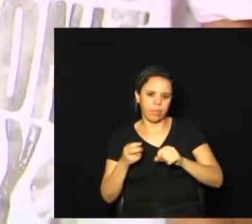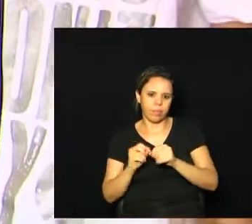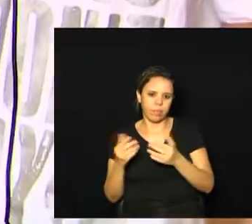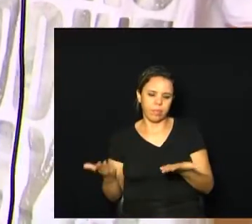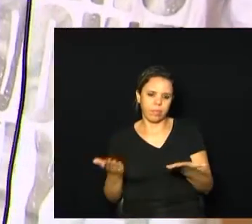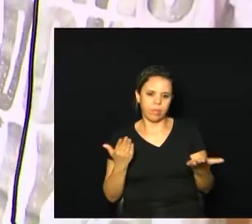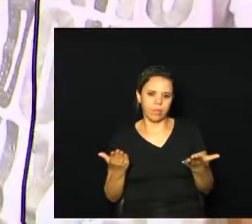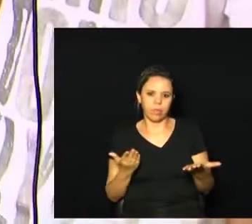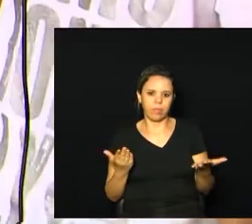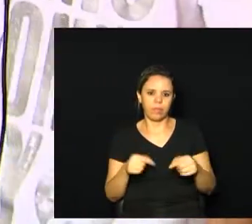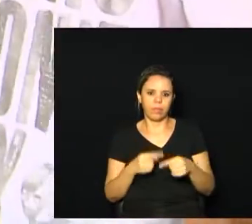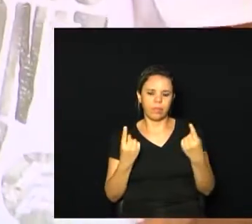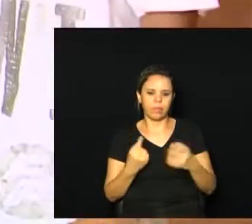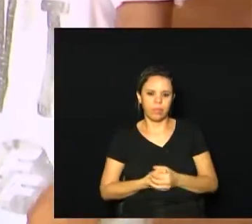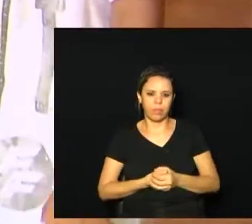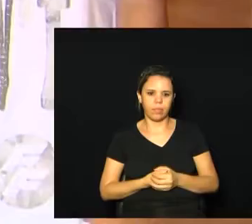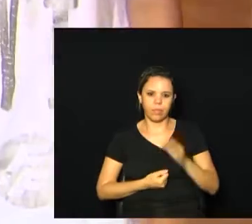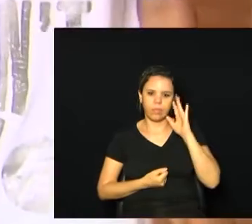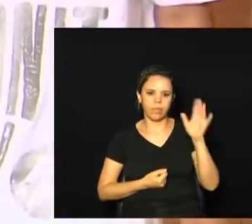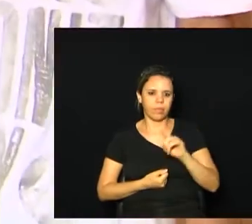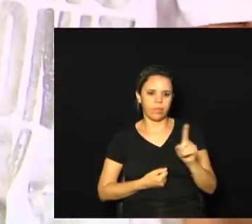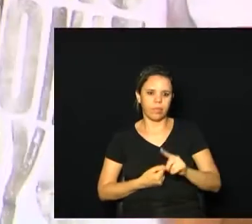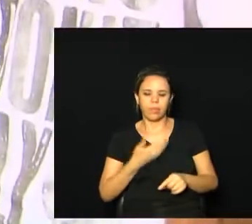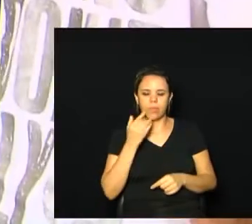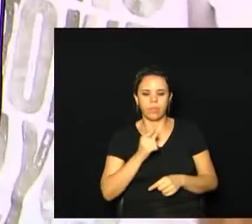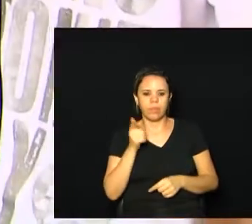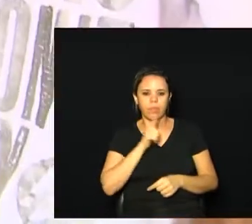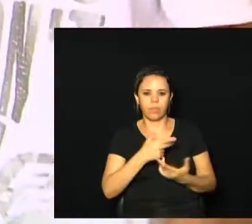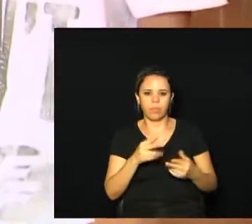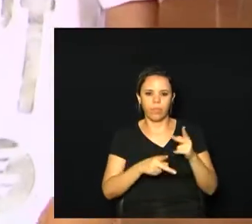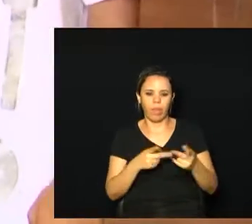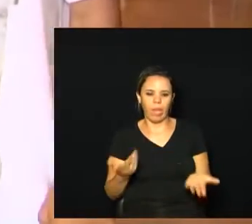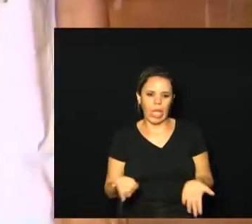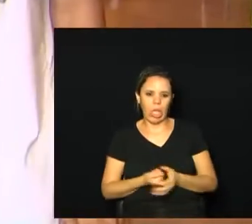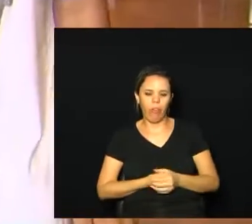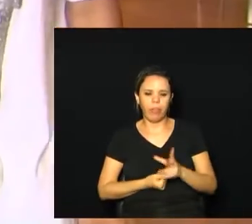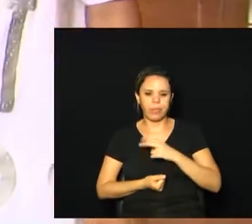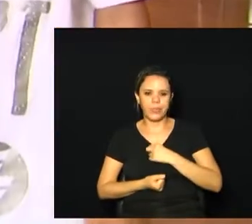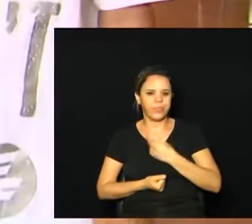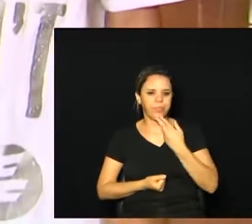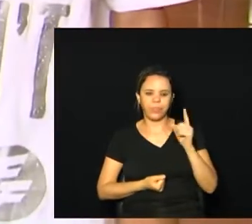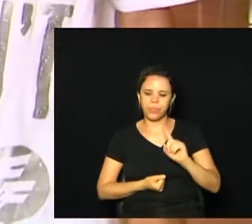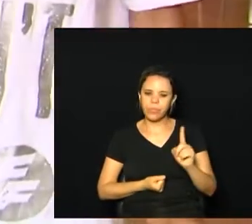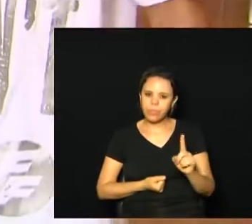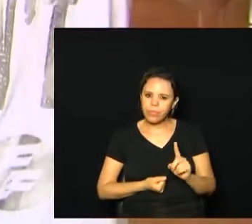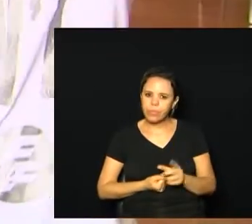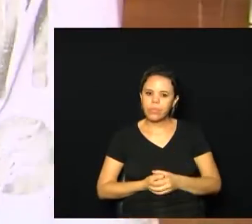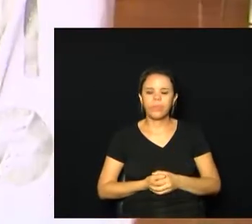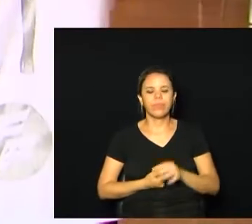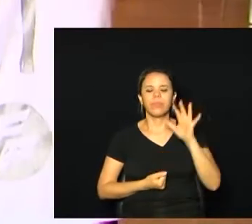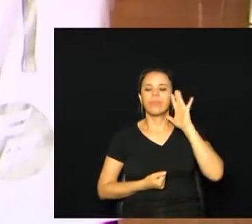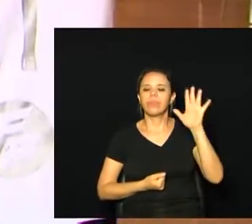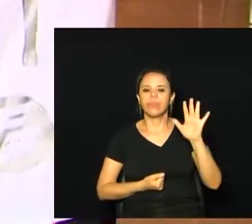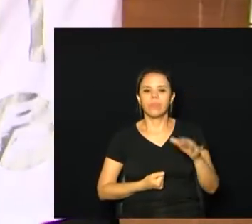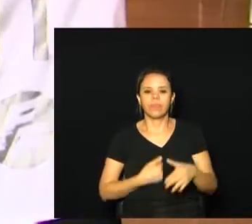Qual foi o seu maior desafio? Assim, que eu imagino que não deva ter sido fácil. Você ganhou de um monte de gente, né? Nossa, não foi fácil, foi... Imagino. Olha,